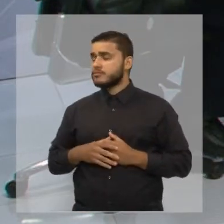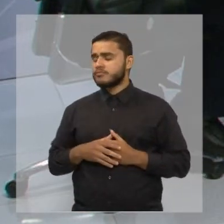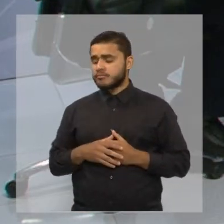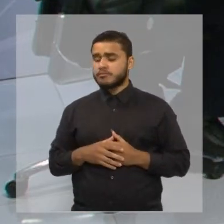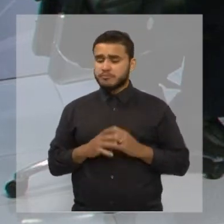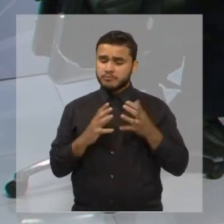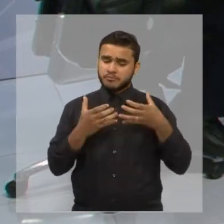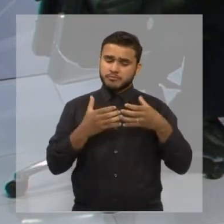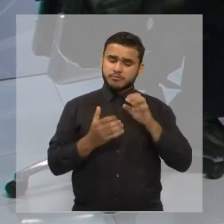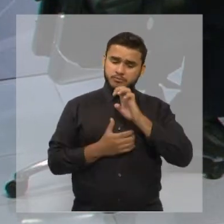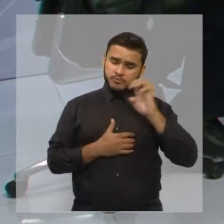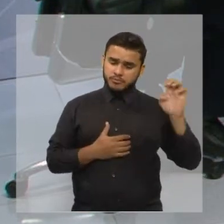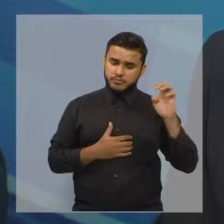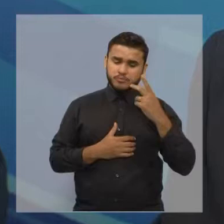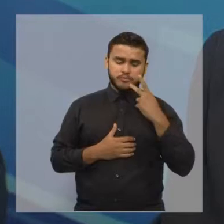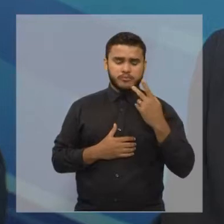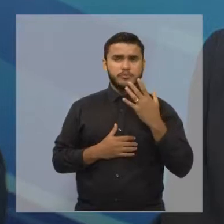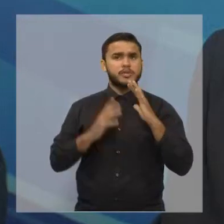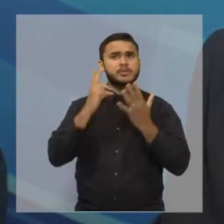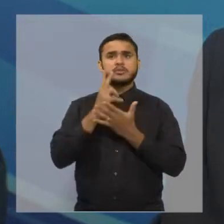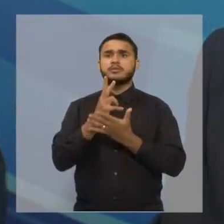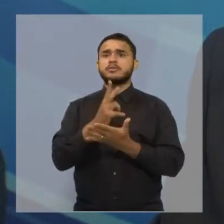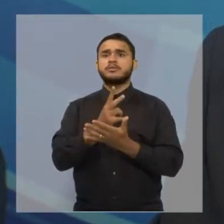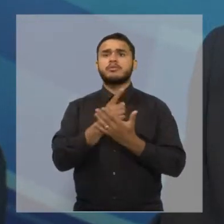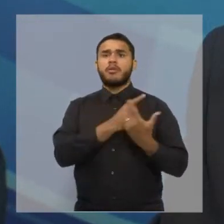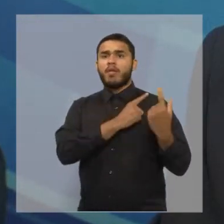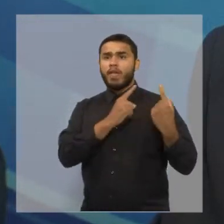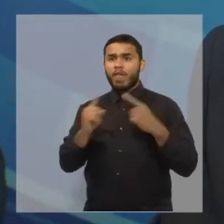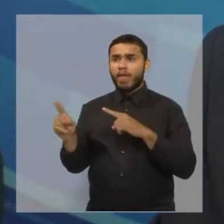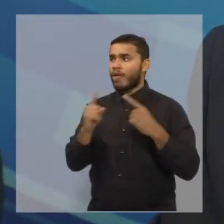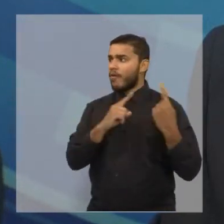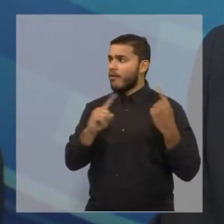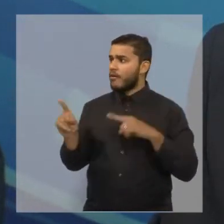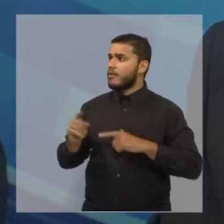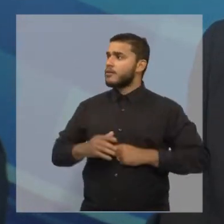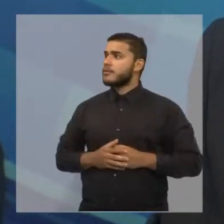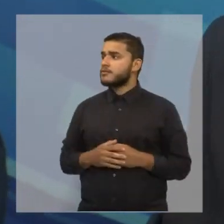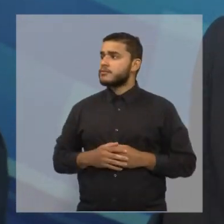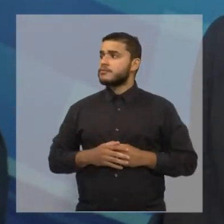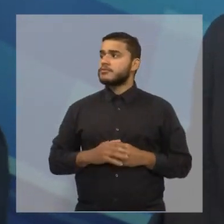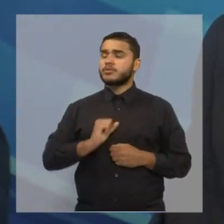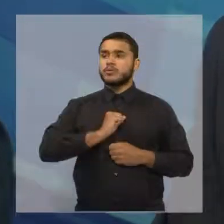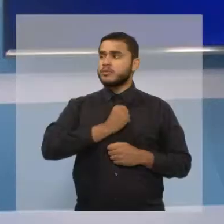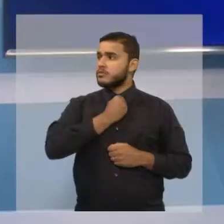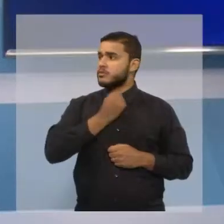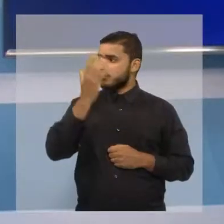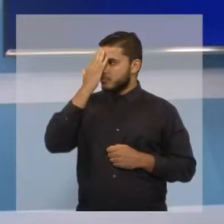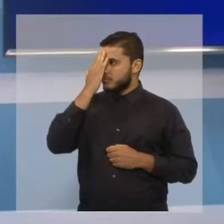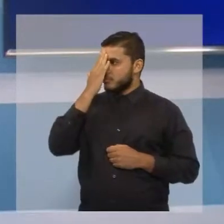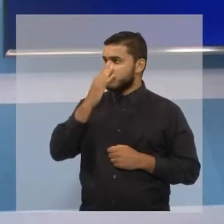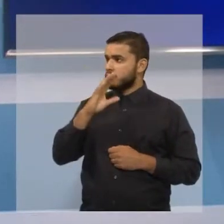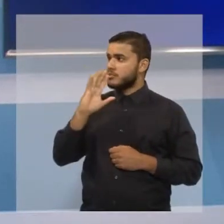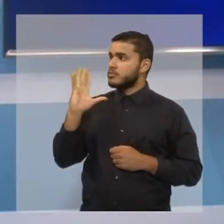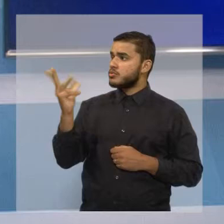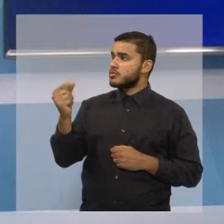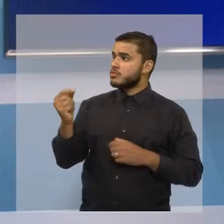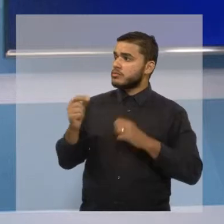esquerda tinha esse discurso no lateral de agressão, de ódio, enfim, contra os